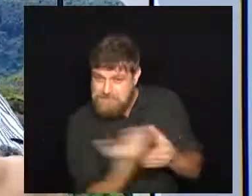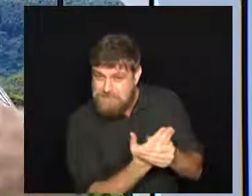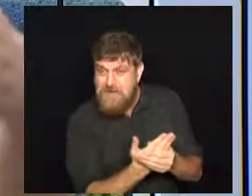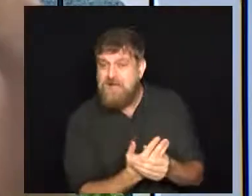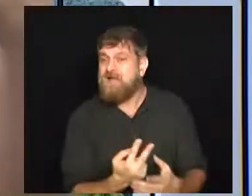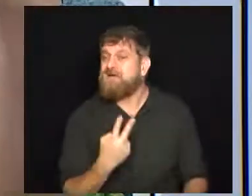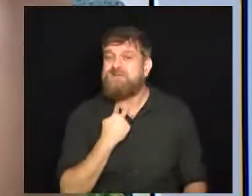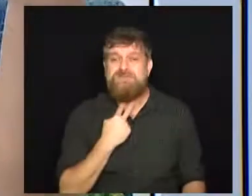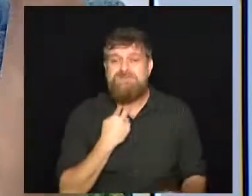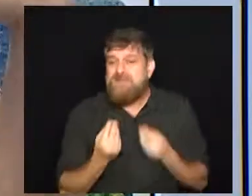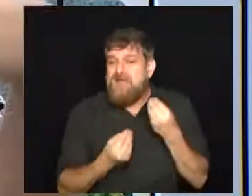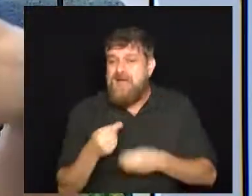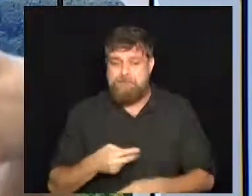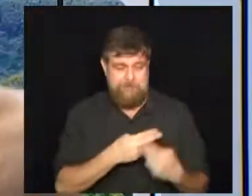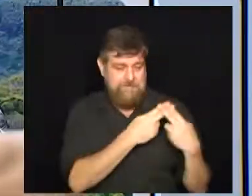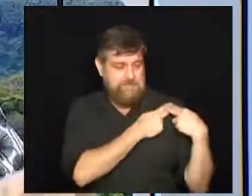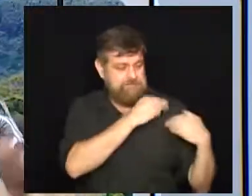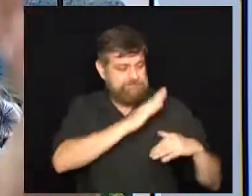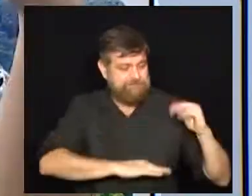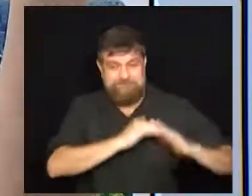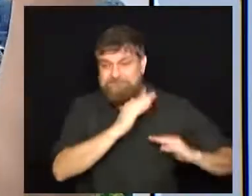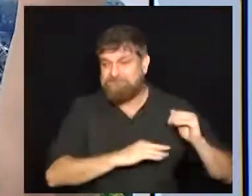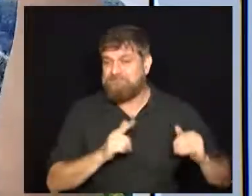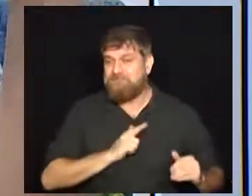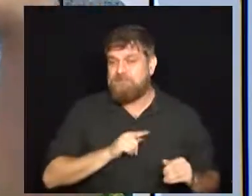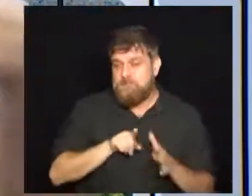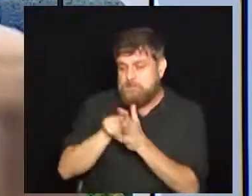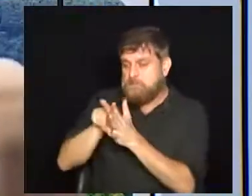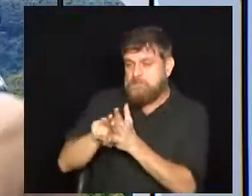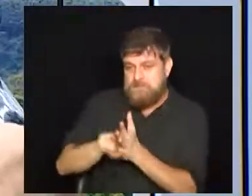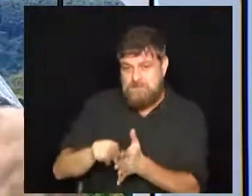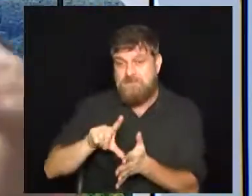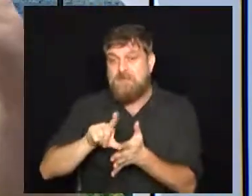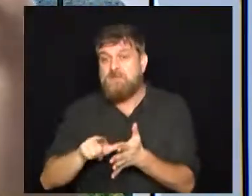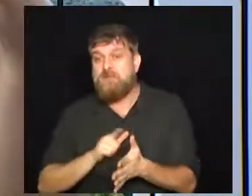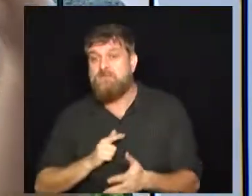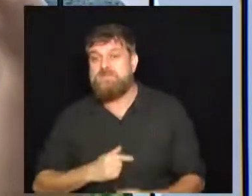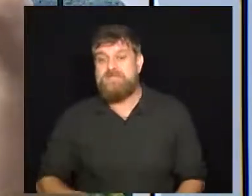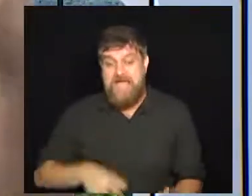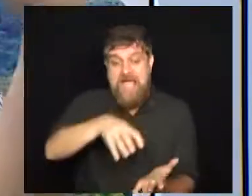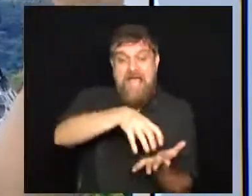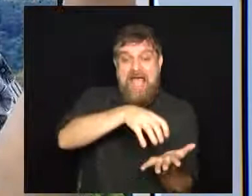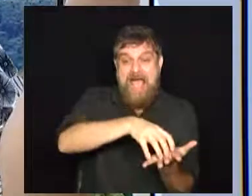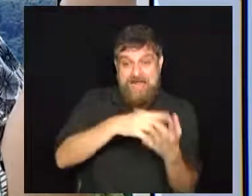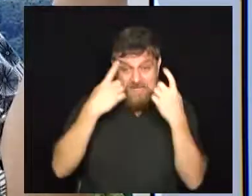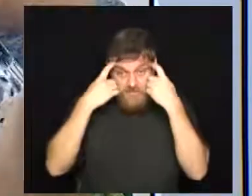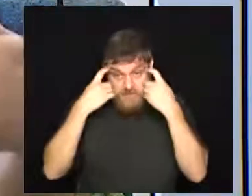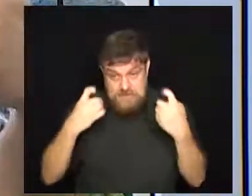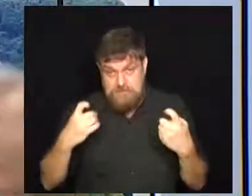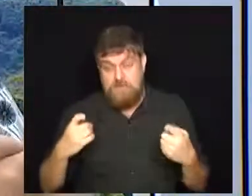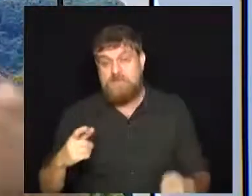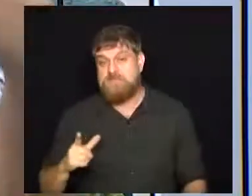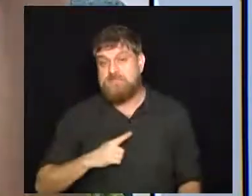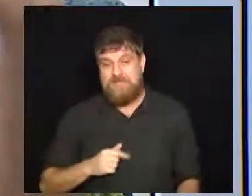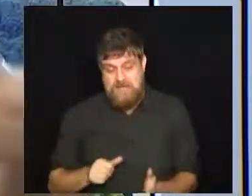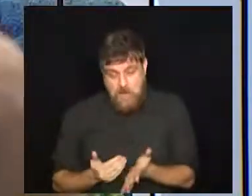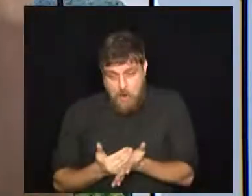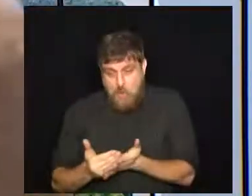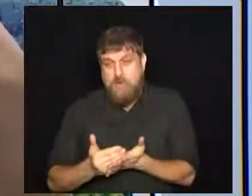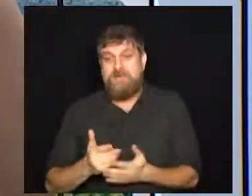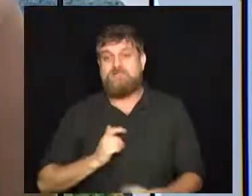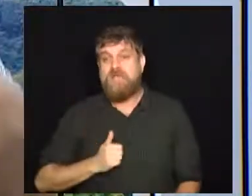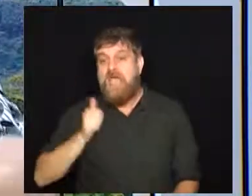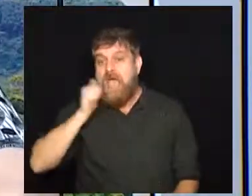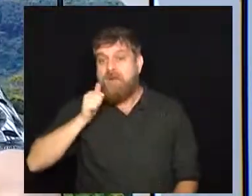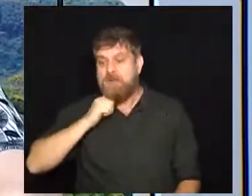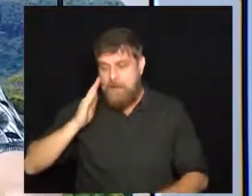órgãos começarem a agir, seja como inquérito, depois do inquérito ir para a vara de violência doméstica. O primeiro passo é ela realmente